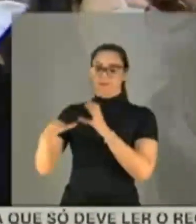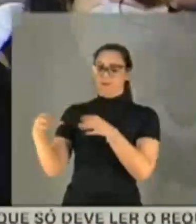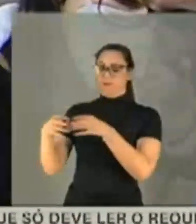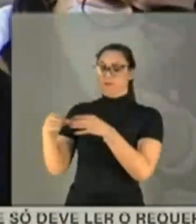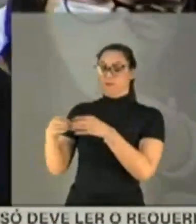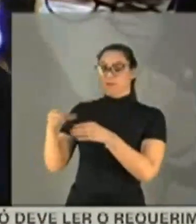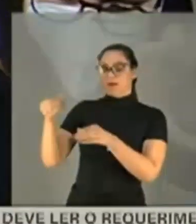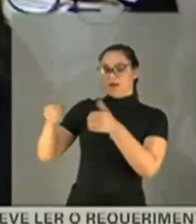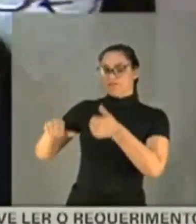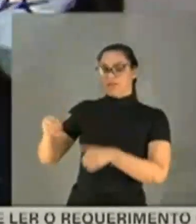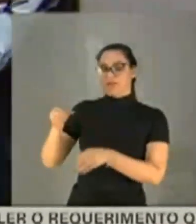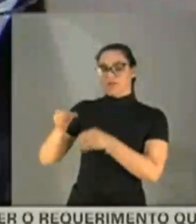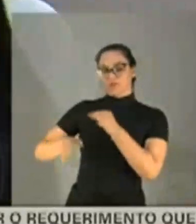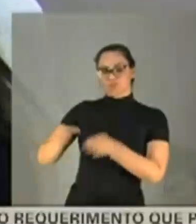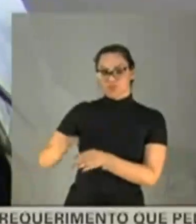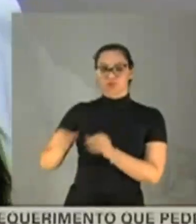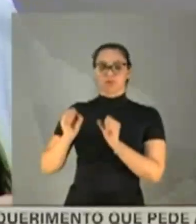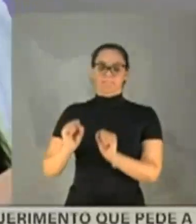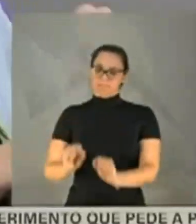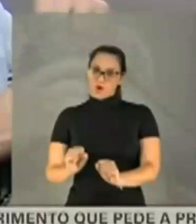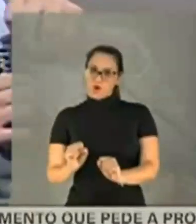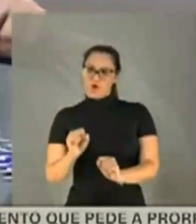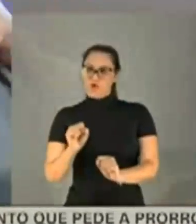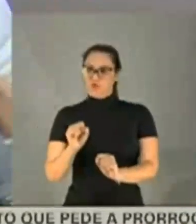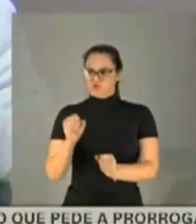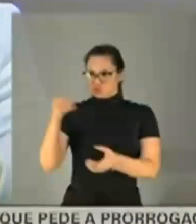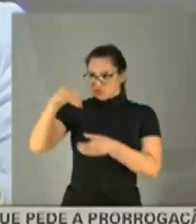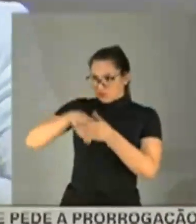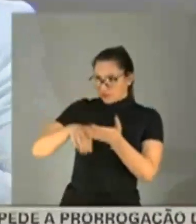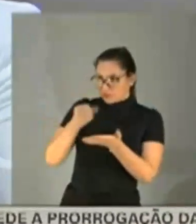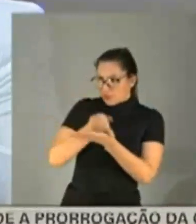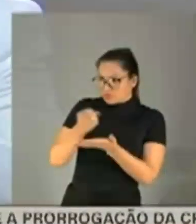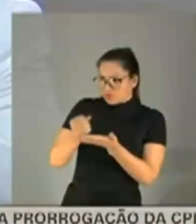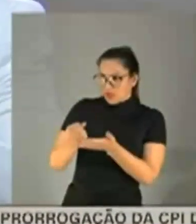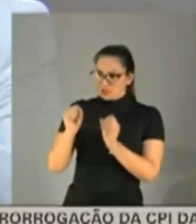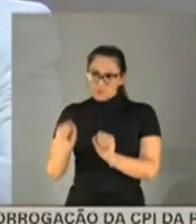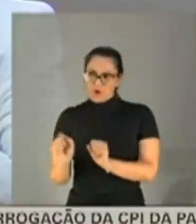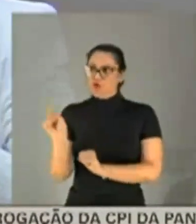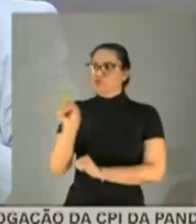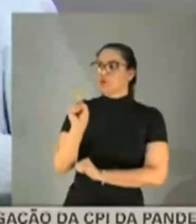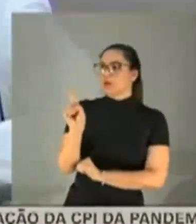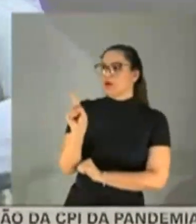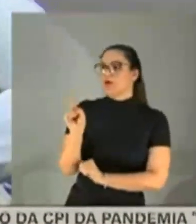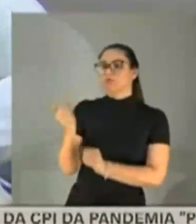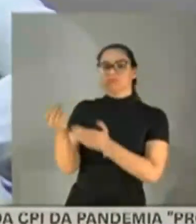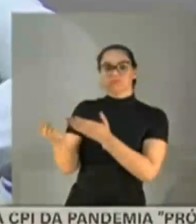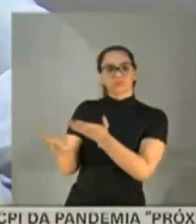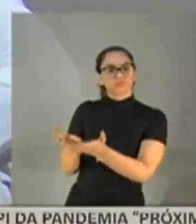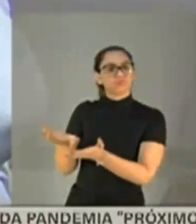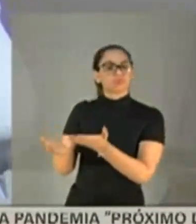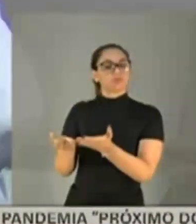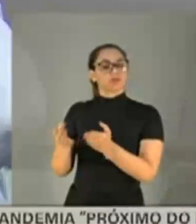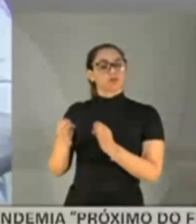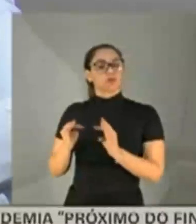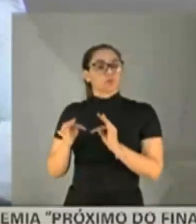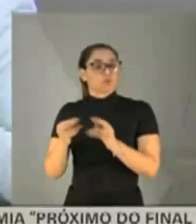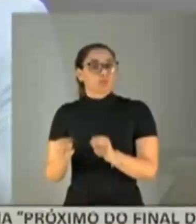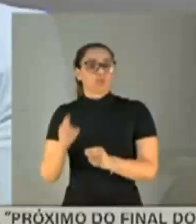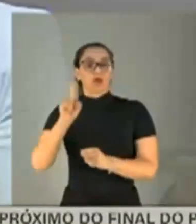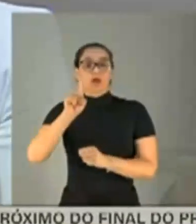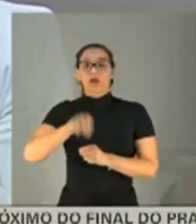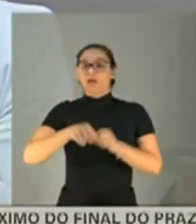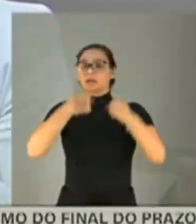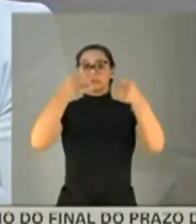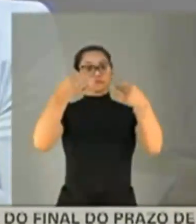jurídica, olha, pode colocar essa empresa dentro do contrato? Pode, não pode. E trata. E tudo isso restaria